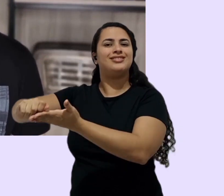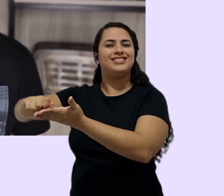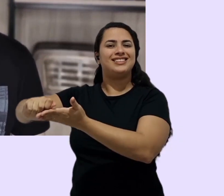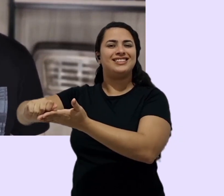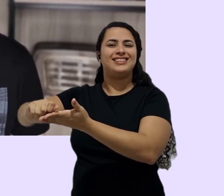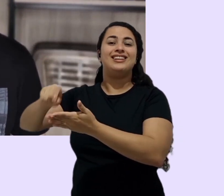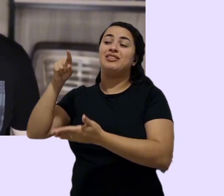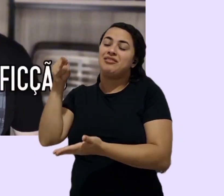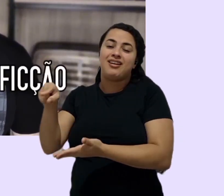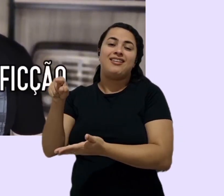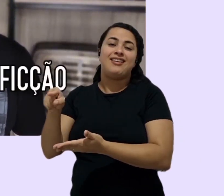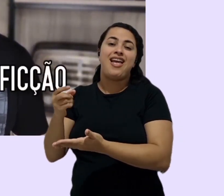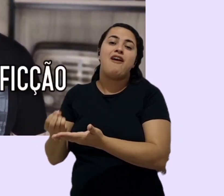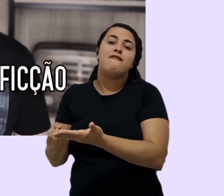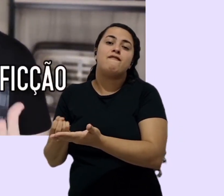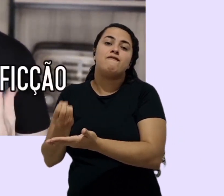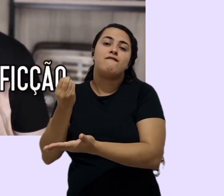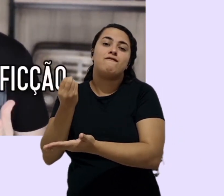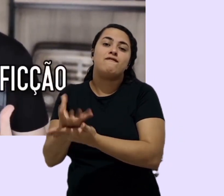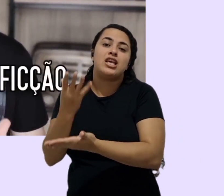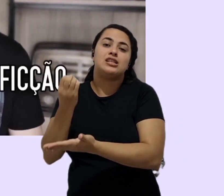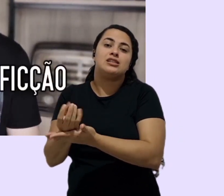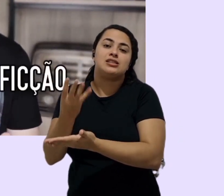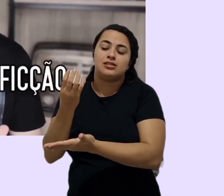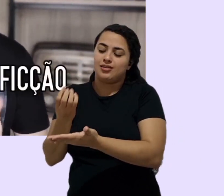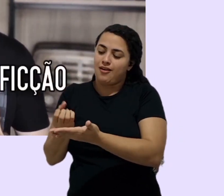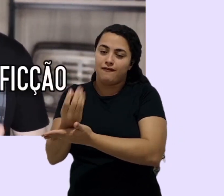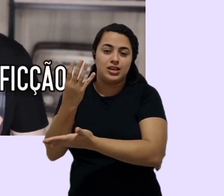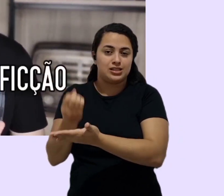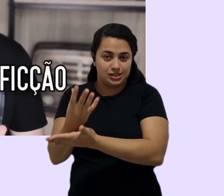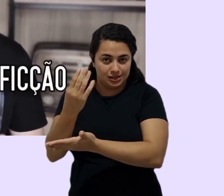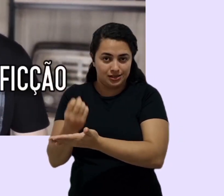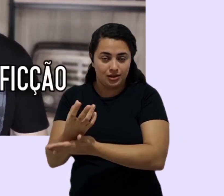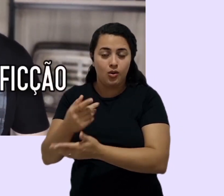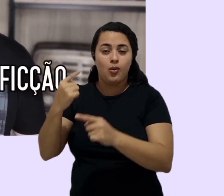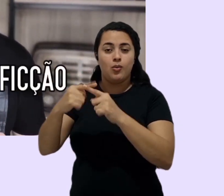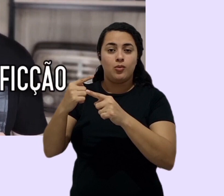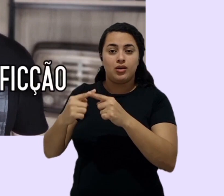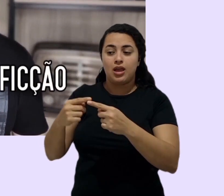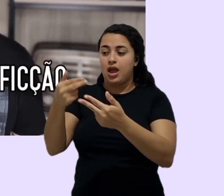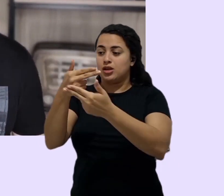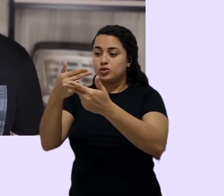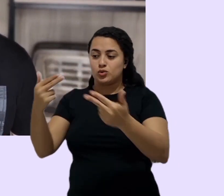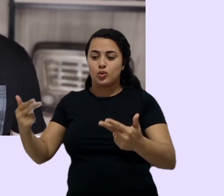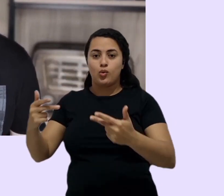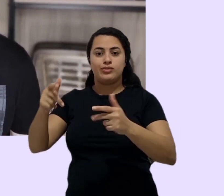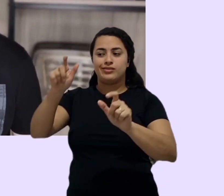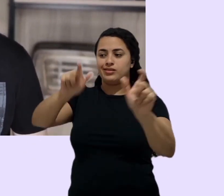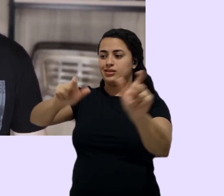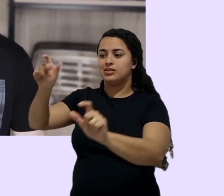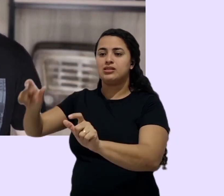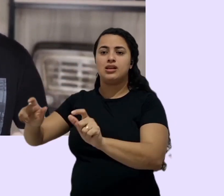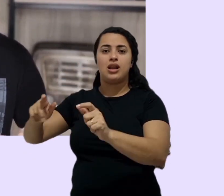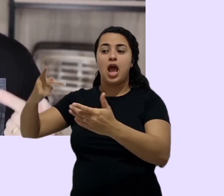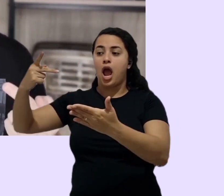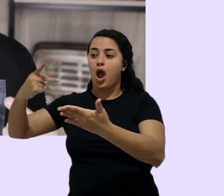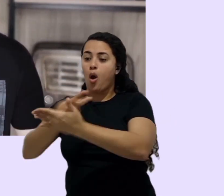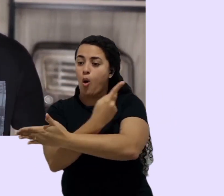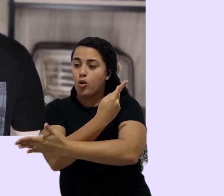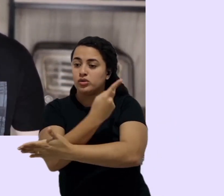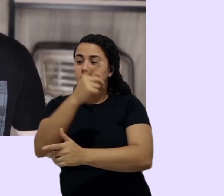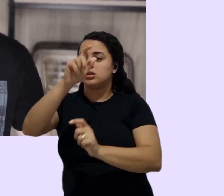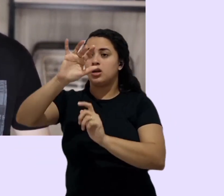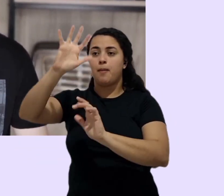ele é ficção. Nele, as coisas, os seres, os acontecimentos começam